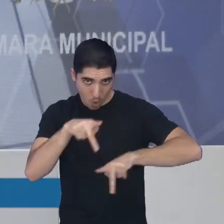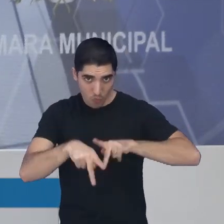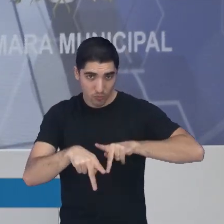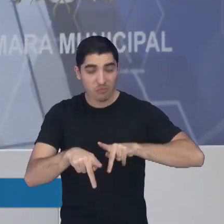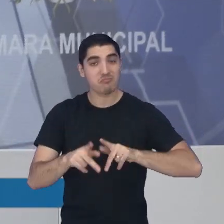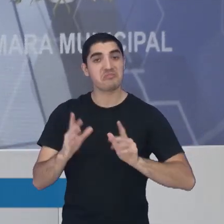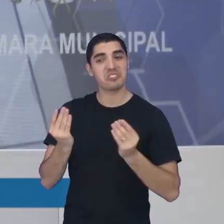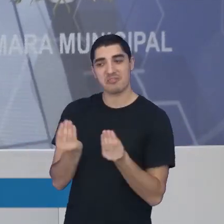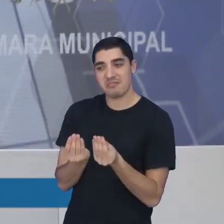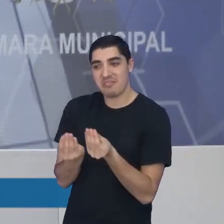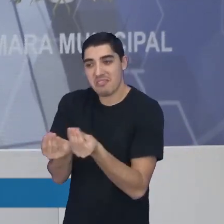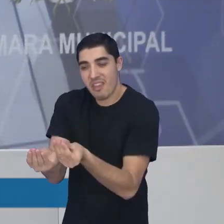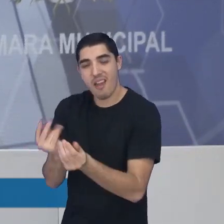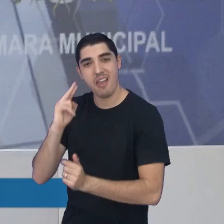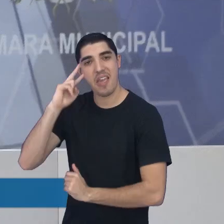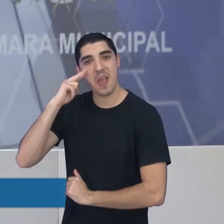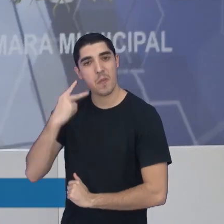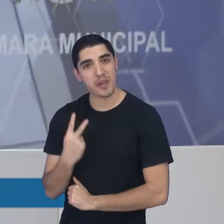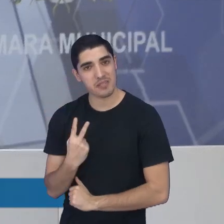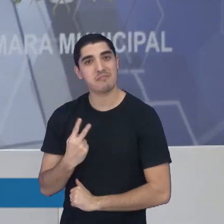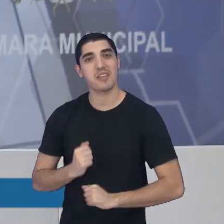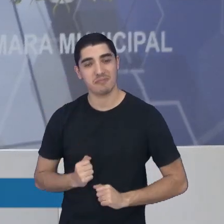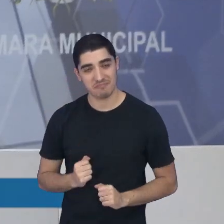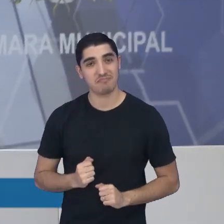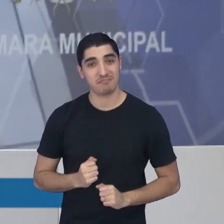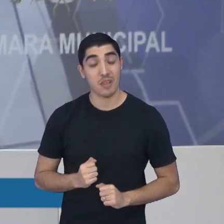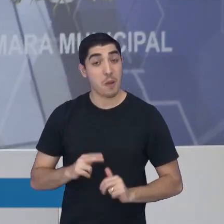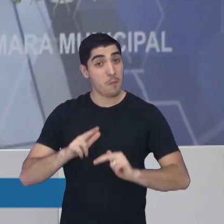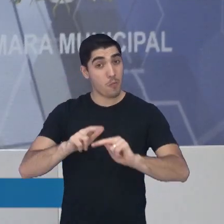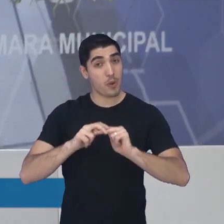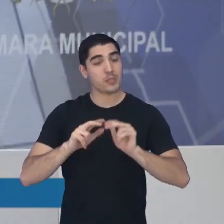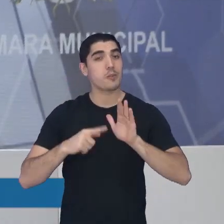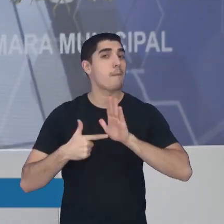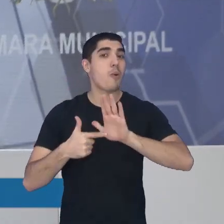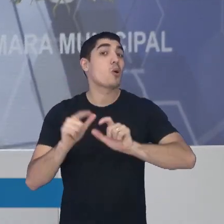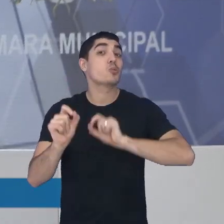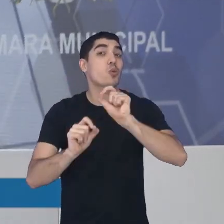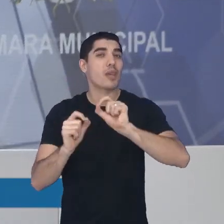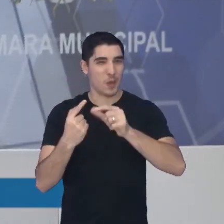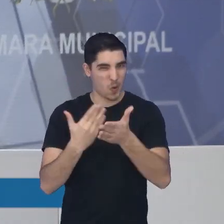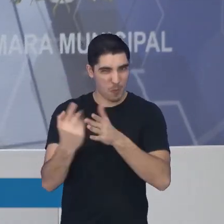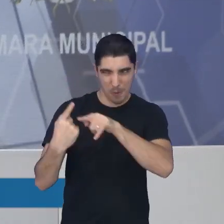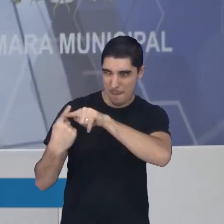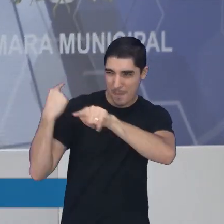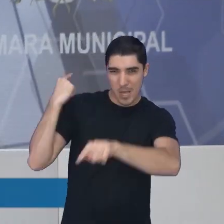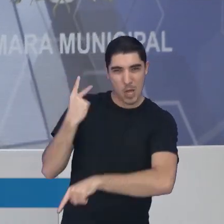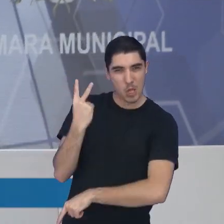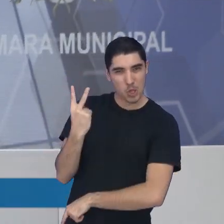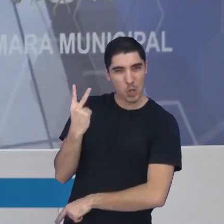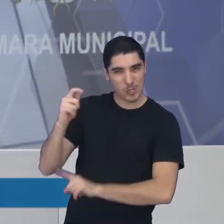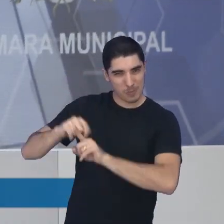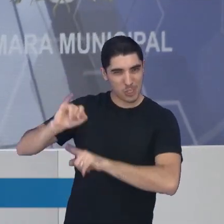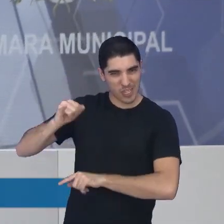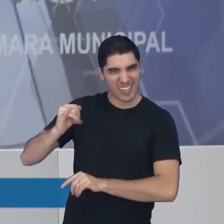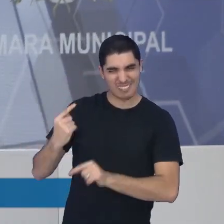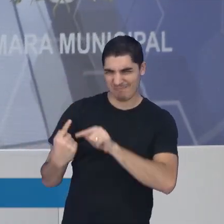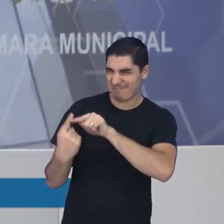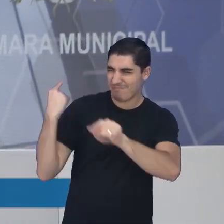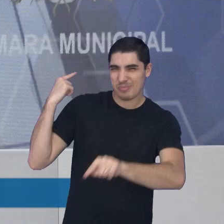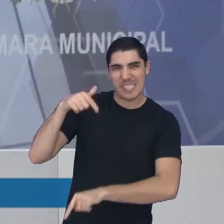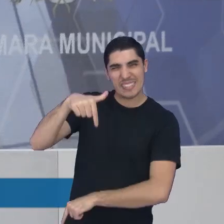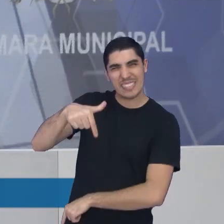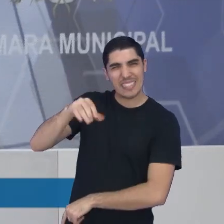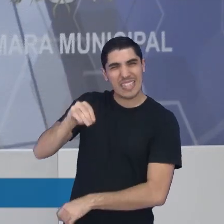Univap, é um sinal de que o caminho iniciado lá em 2 de janeiro, há 70 anos atrás, está